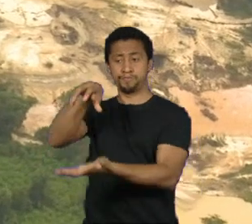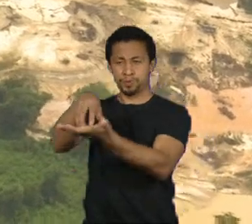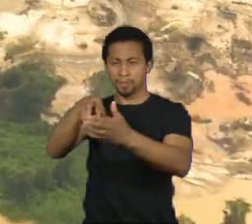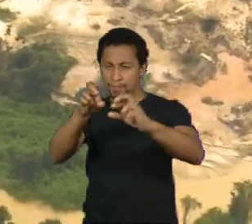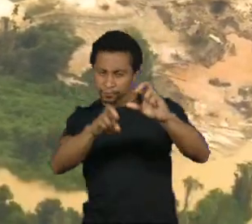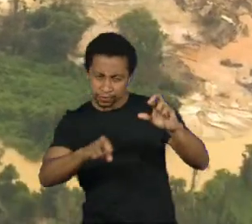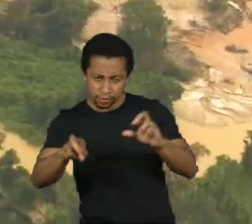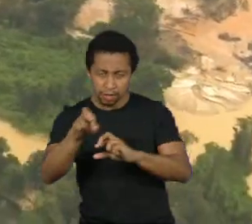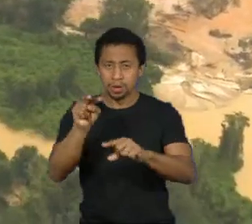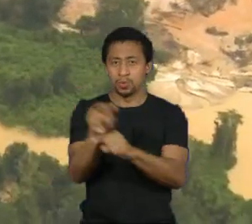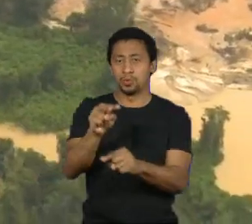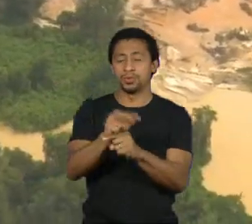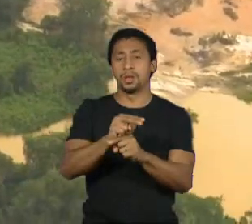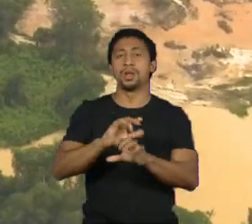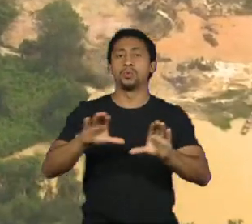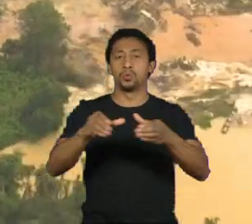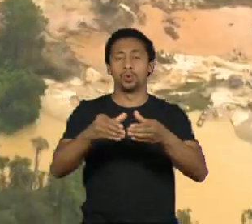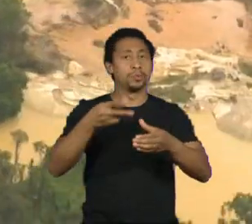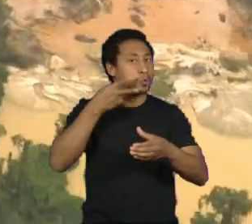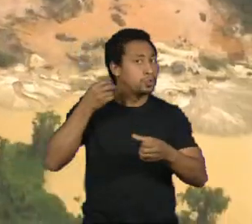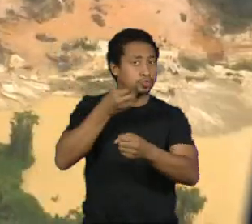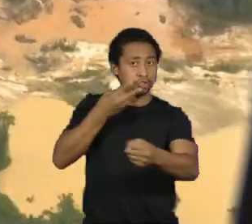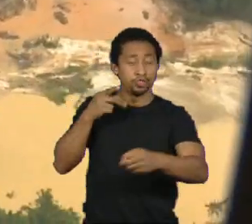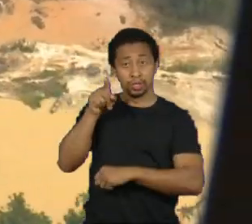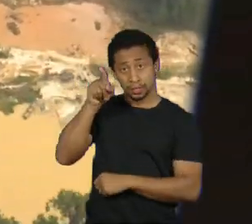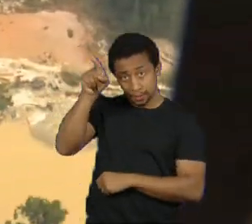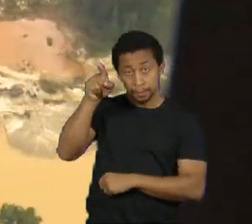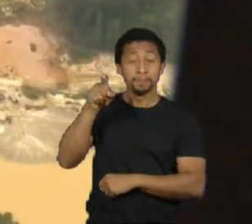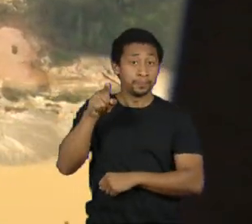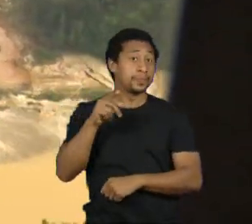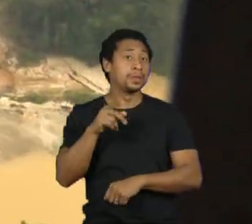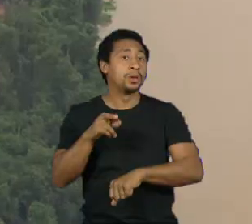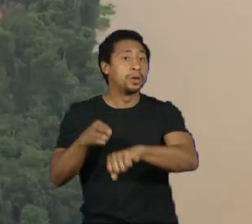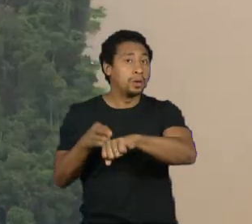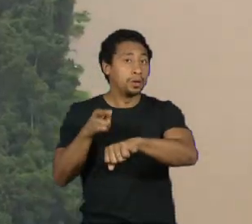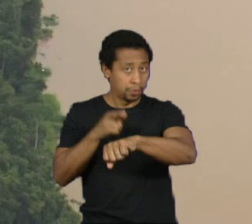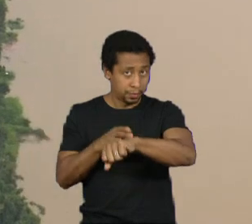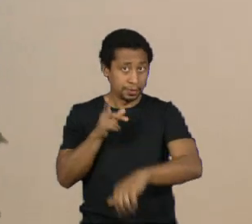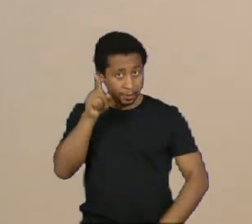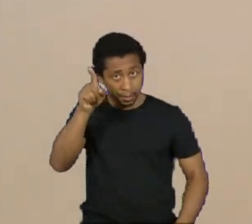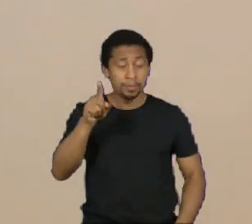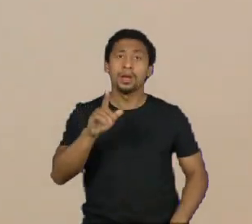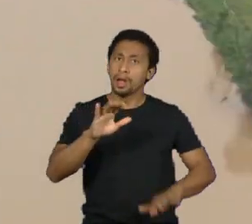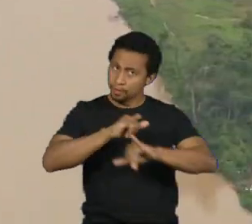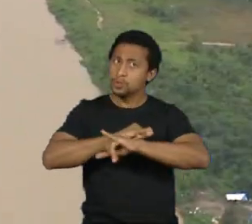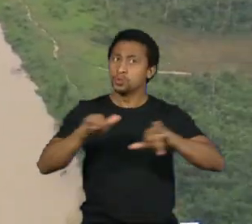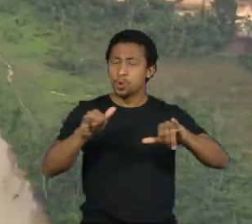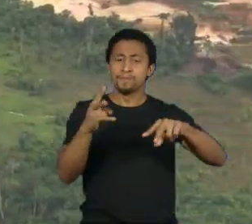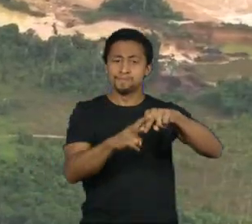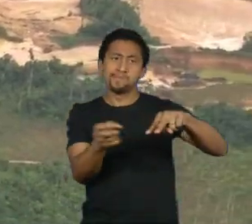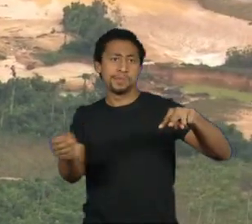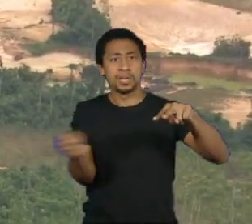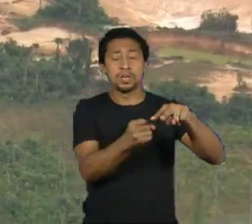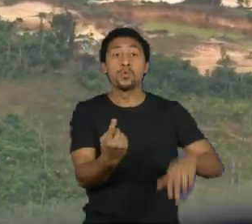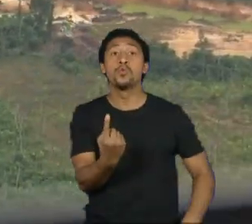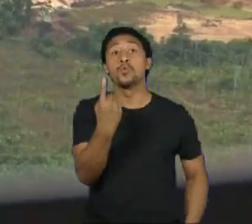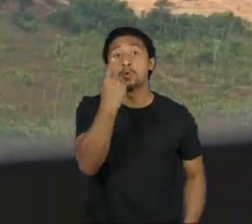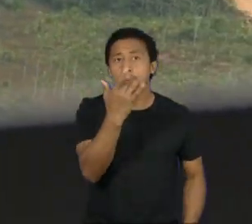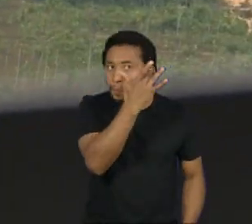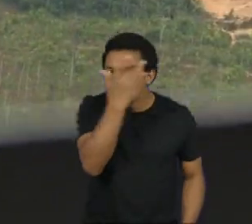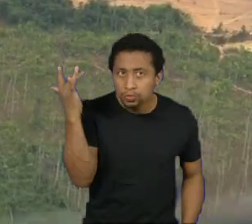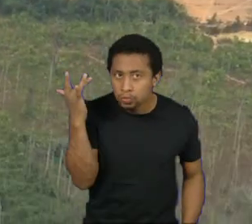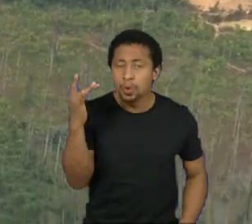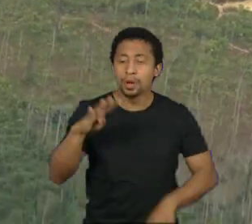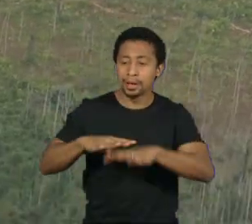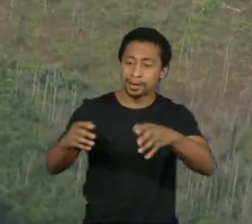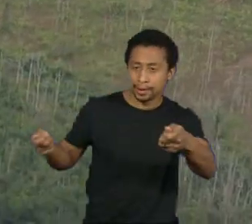fiscalização na terra indígena, localizada em Roraima. E afirmou ter prendido um dos garimpeiros procurado pela Justiça